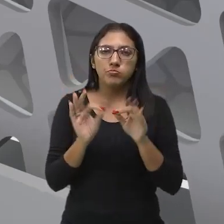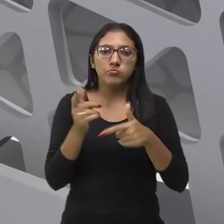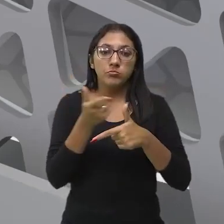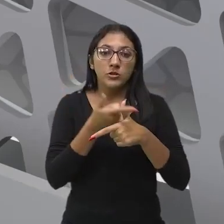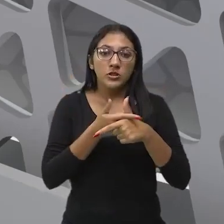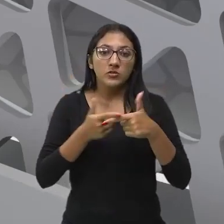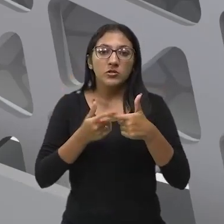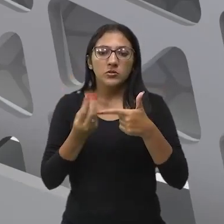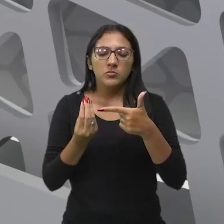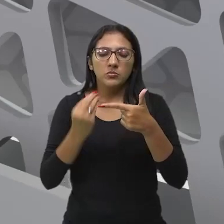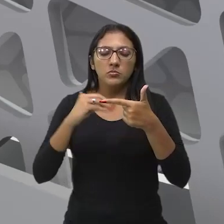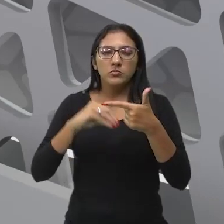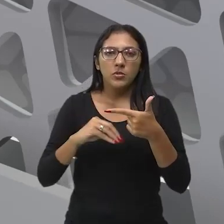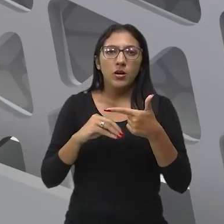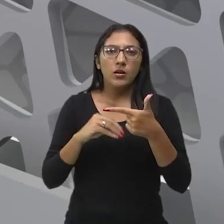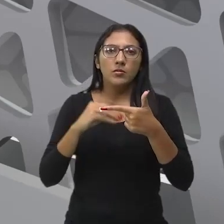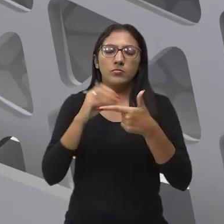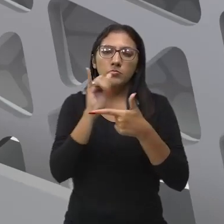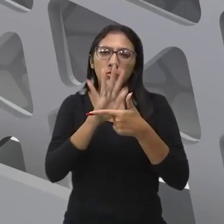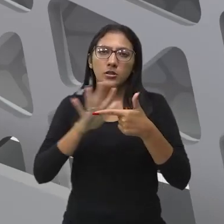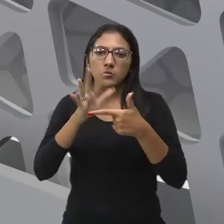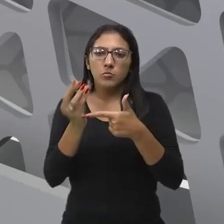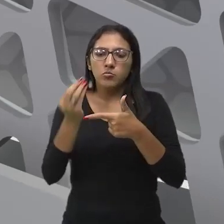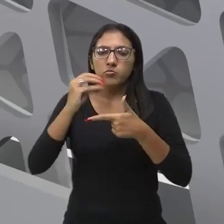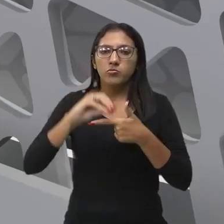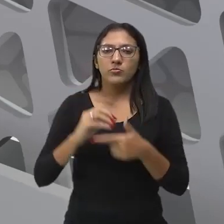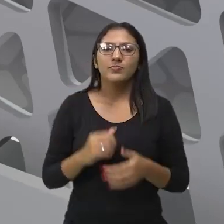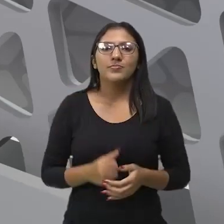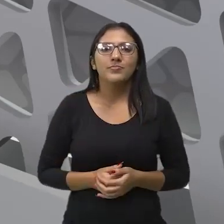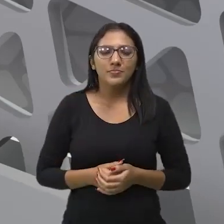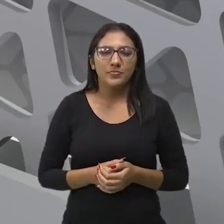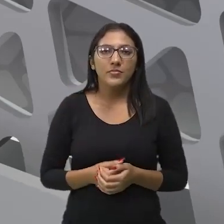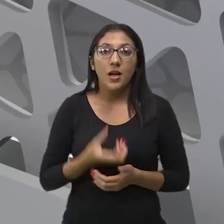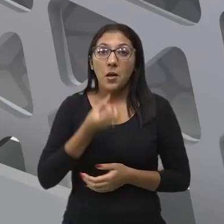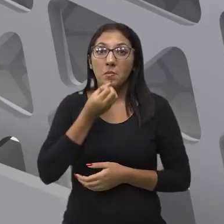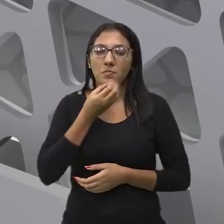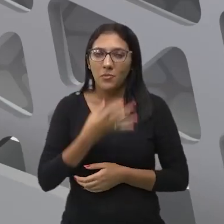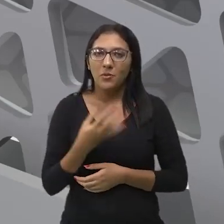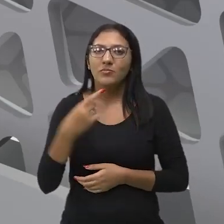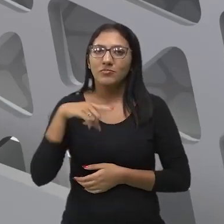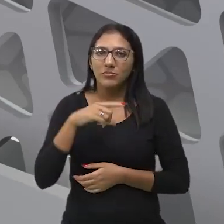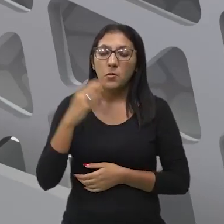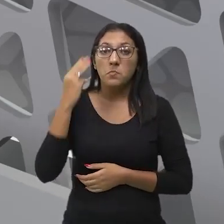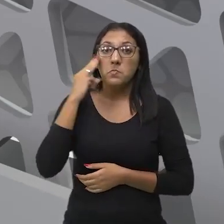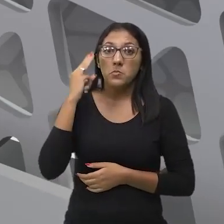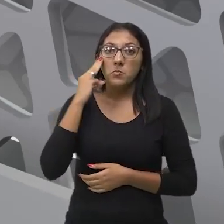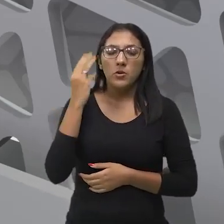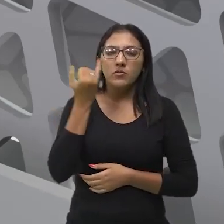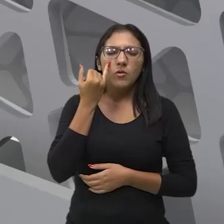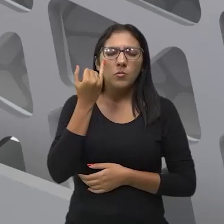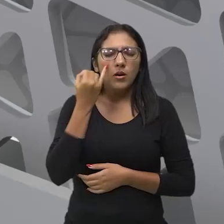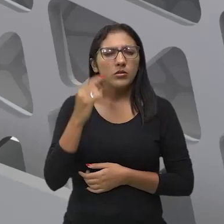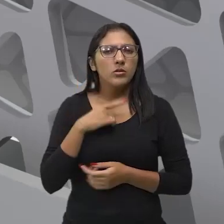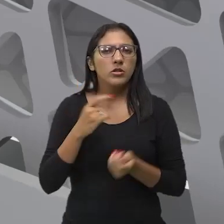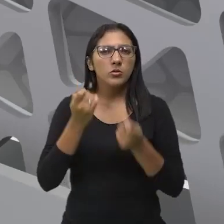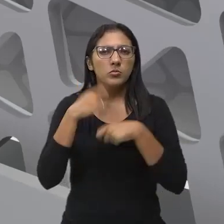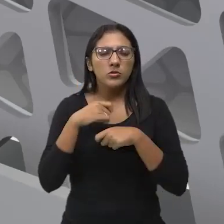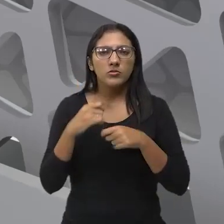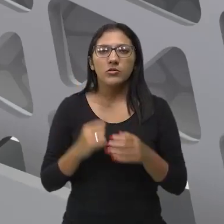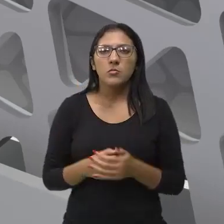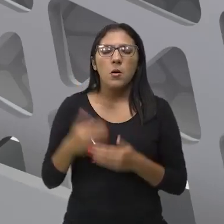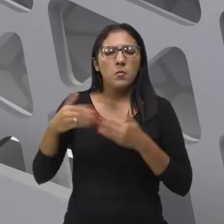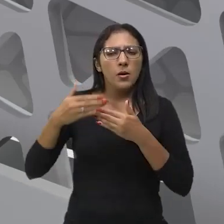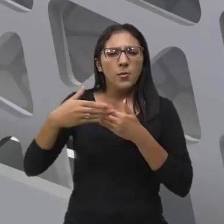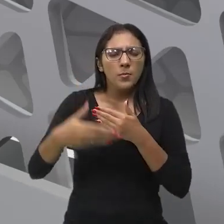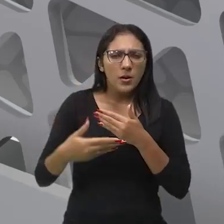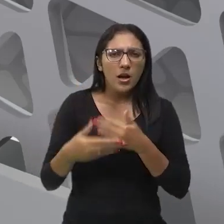aí para toda a sua vida acadêmica esta ideia. Toda vez que você utilizar o número π, você vai